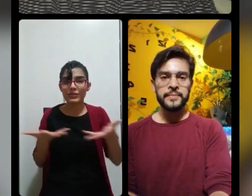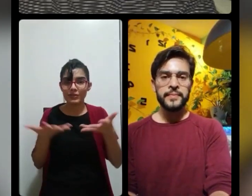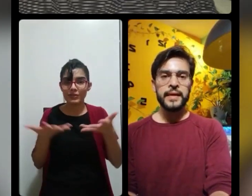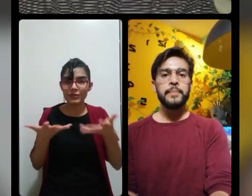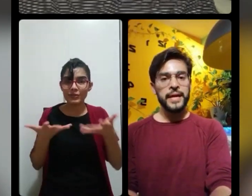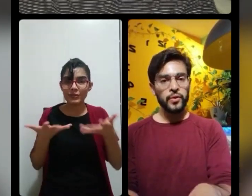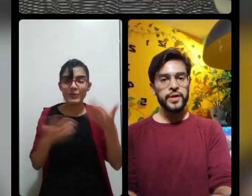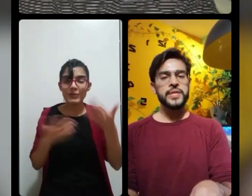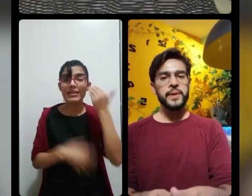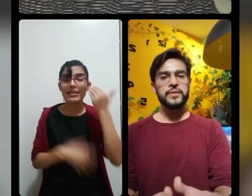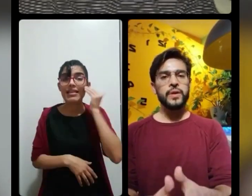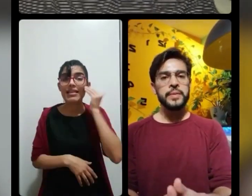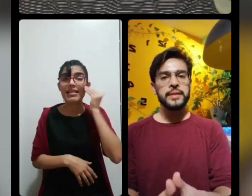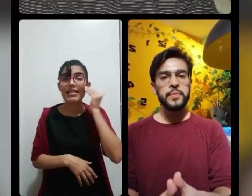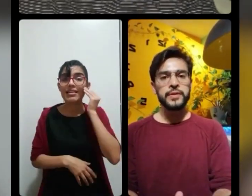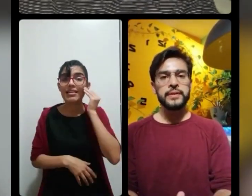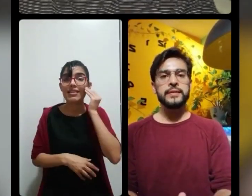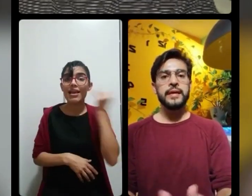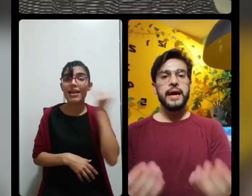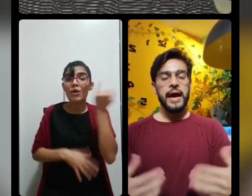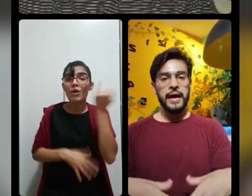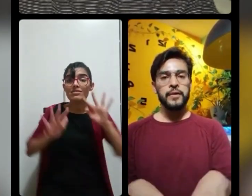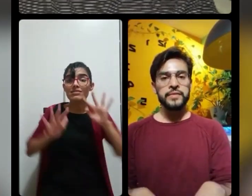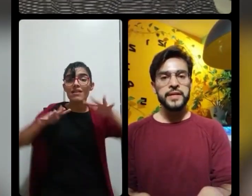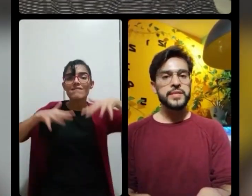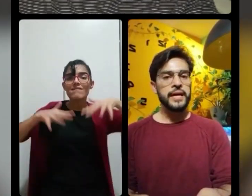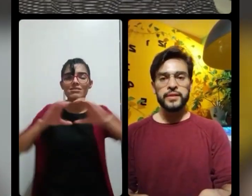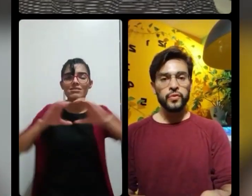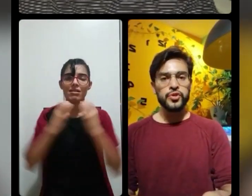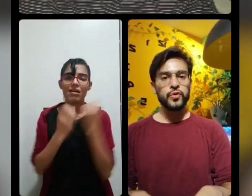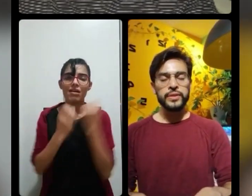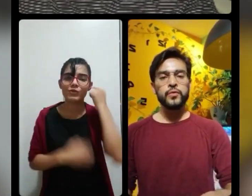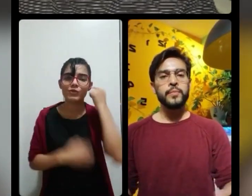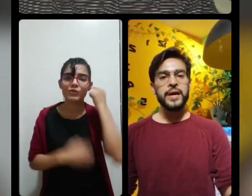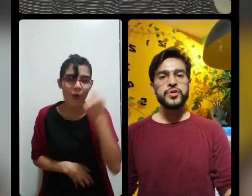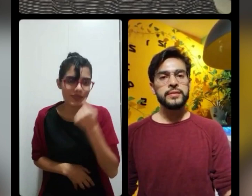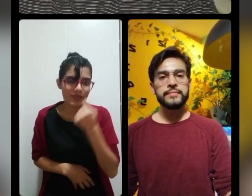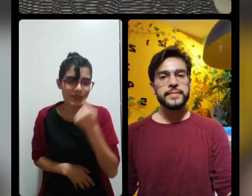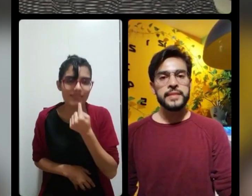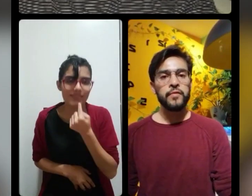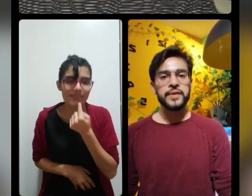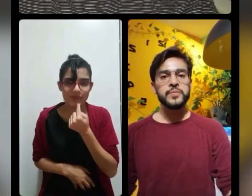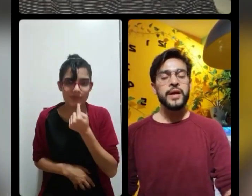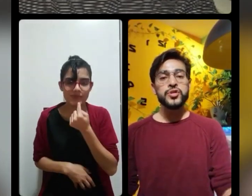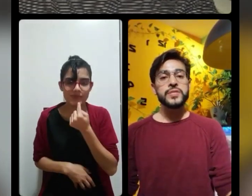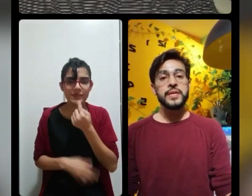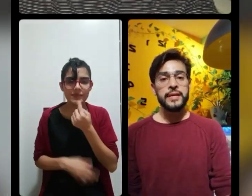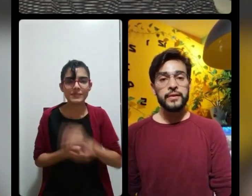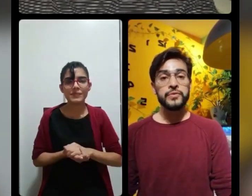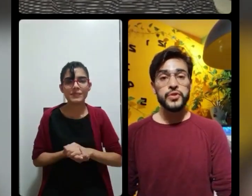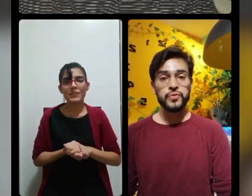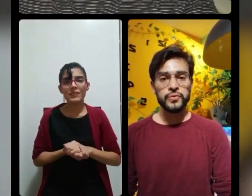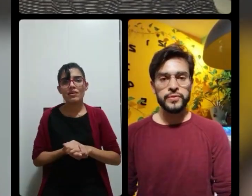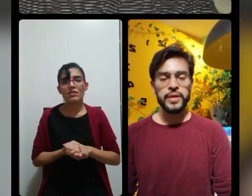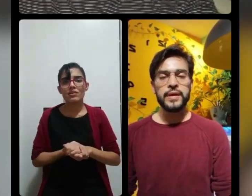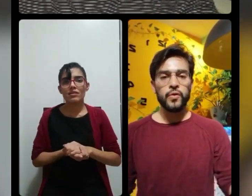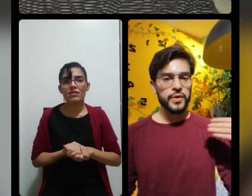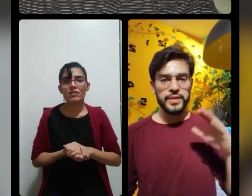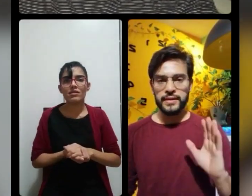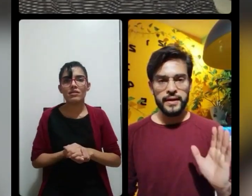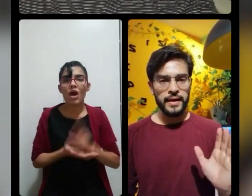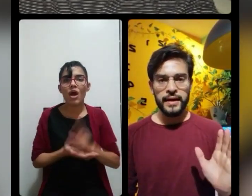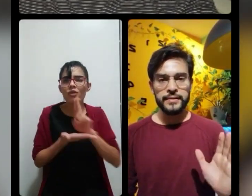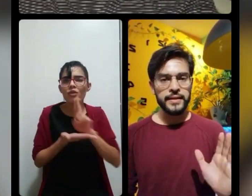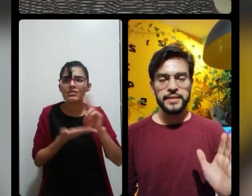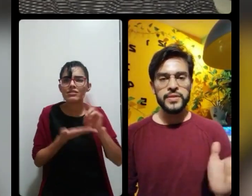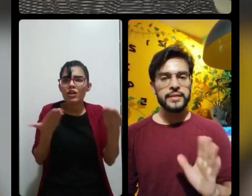comunidade. Né? Para nós é particularmente importante. A universidade de hoje conta com talvez mais de 100 alunos surdos,